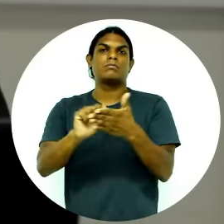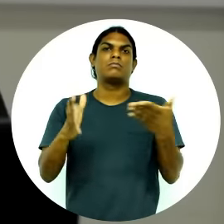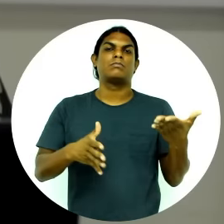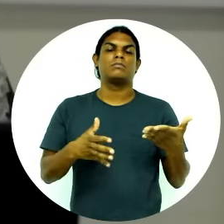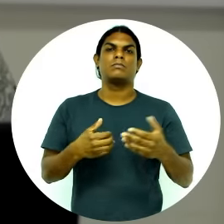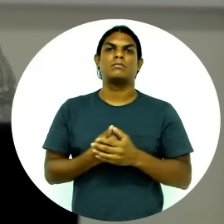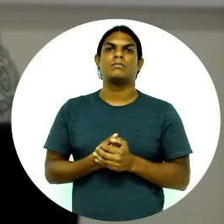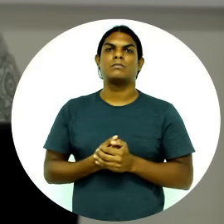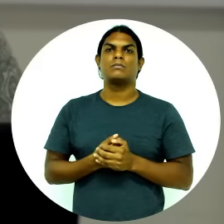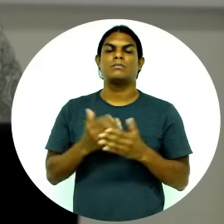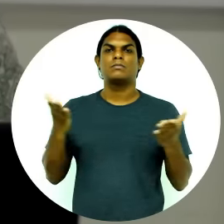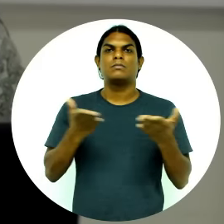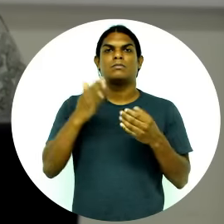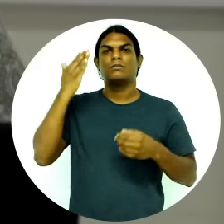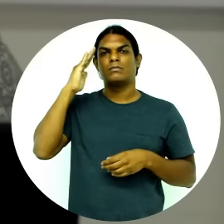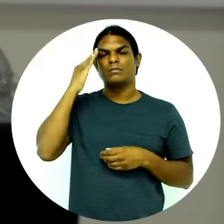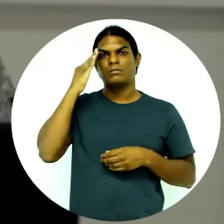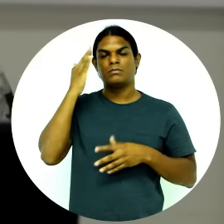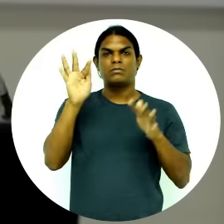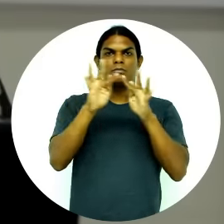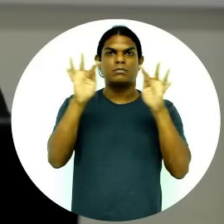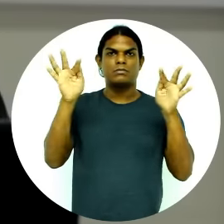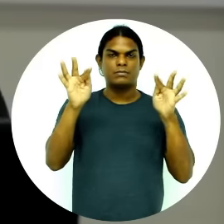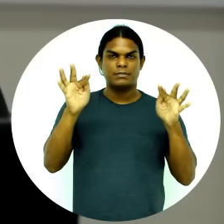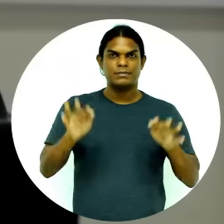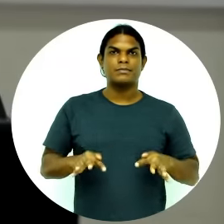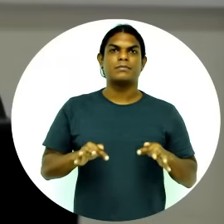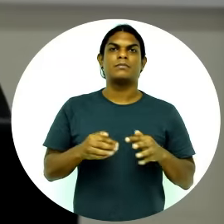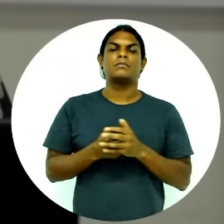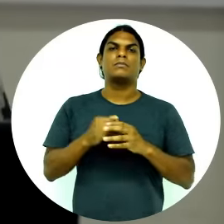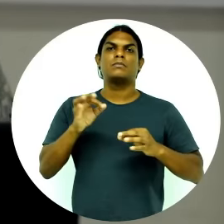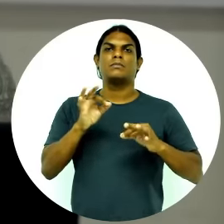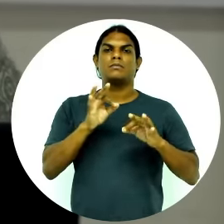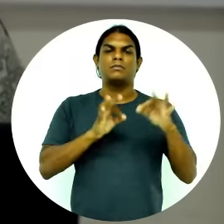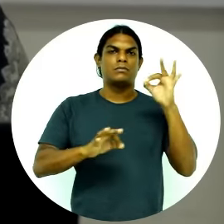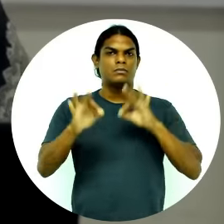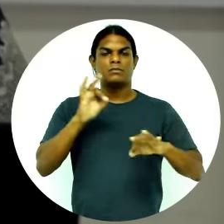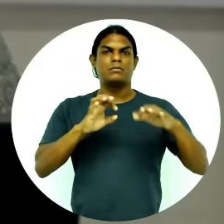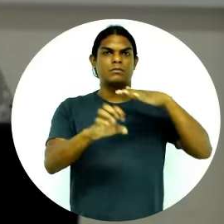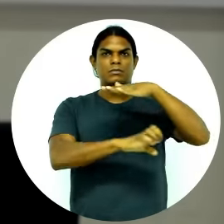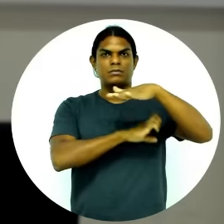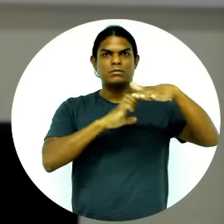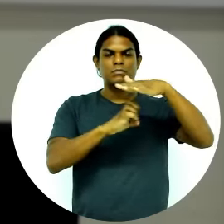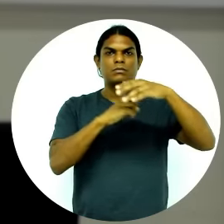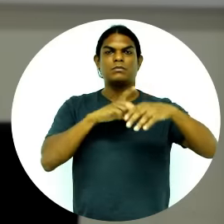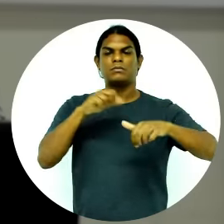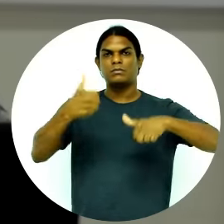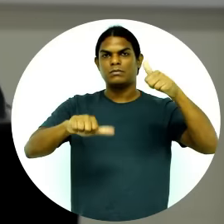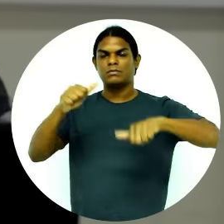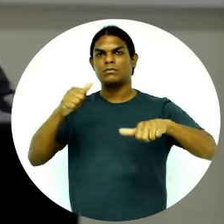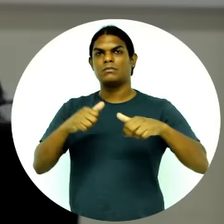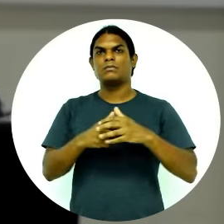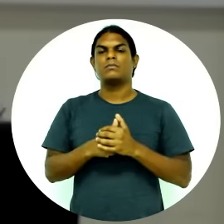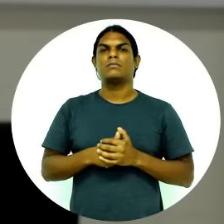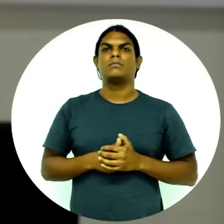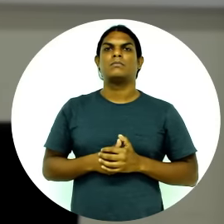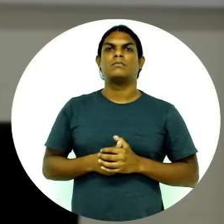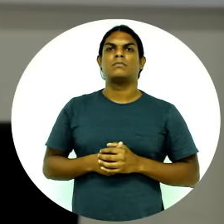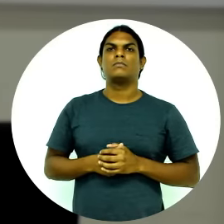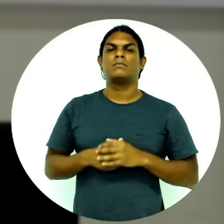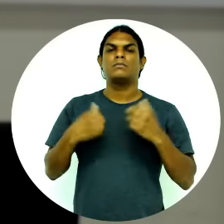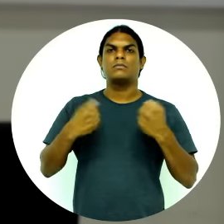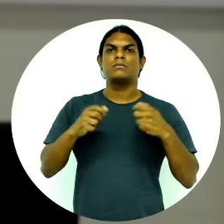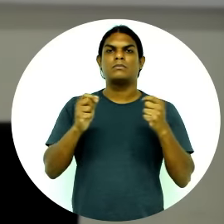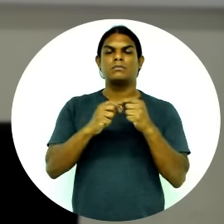Sendo assim, uma das características de uma boa liderança é você ser um bom avaliador. Como eu posso gerir a